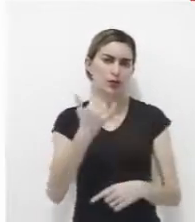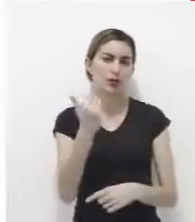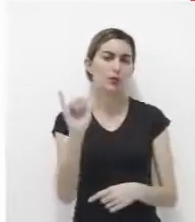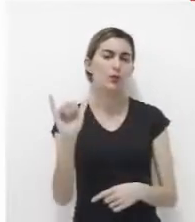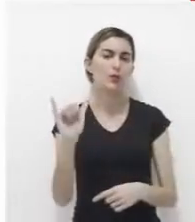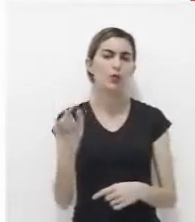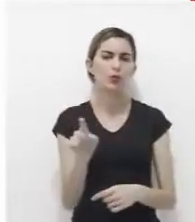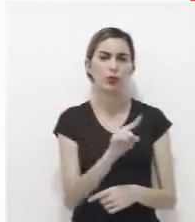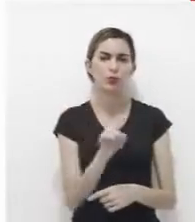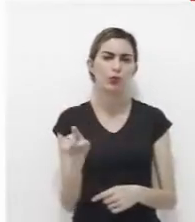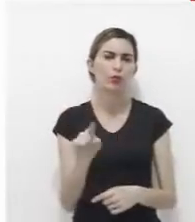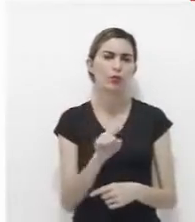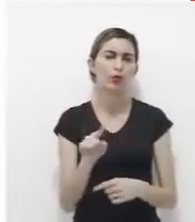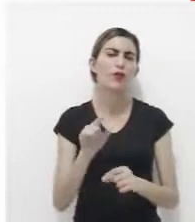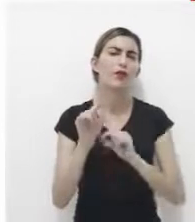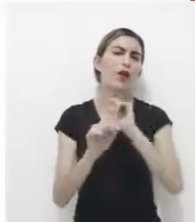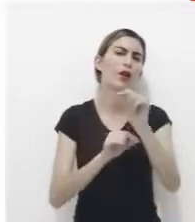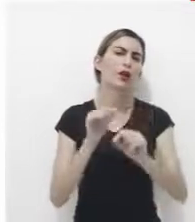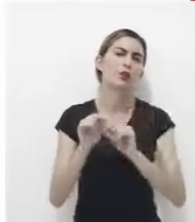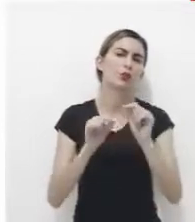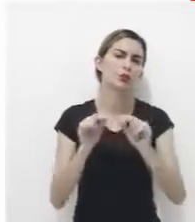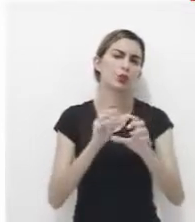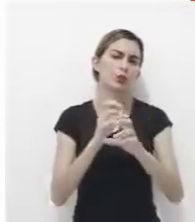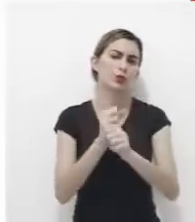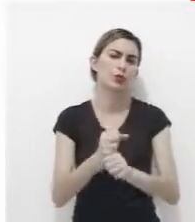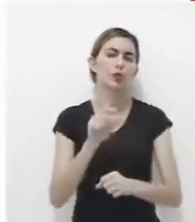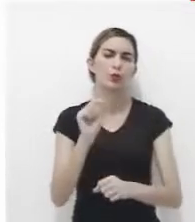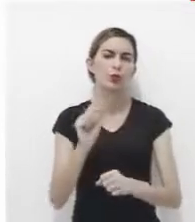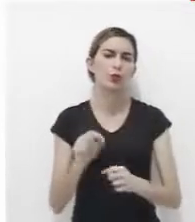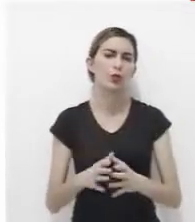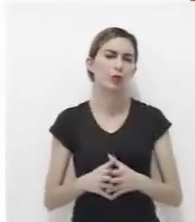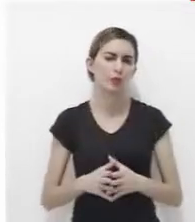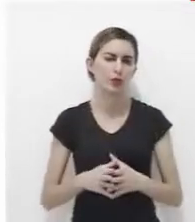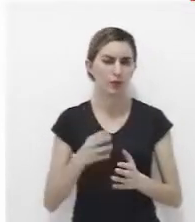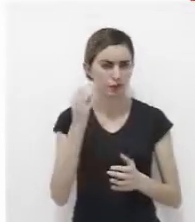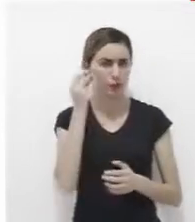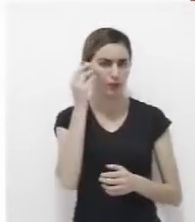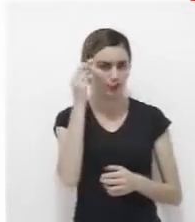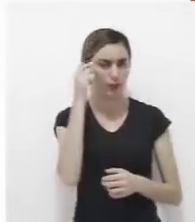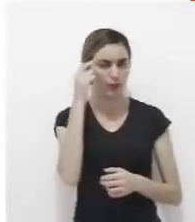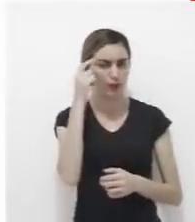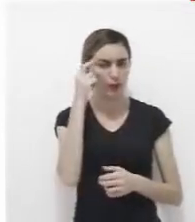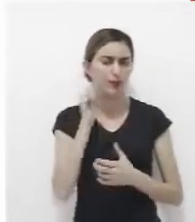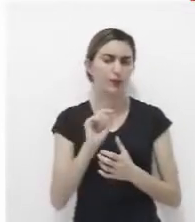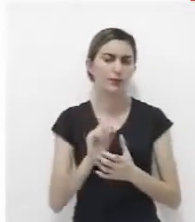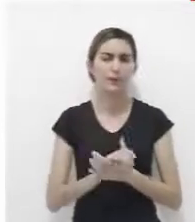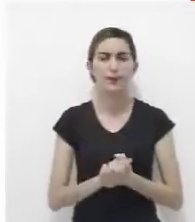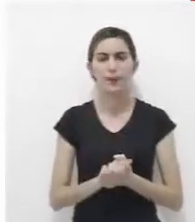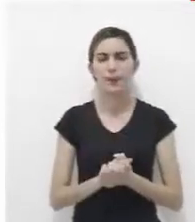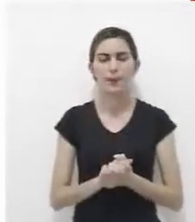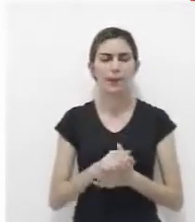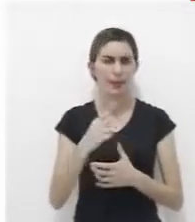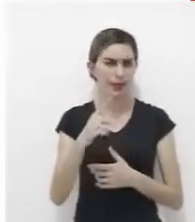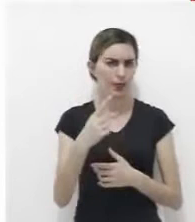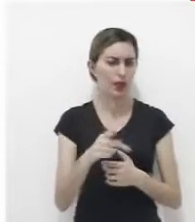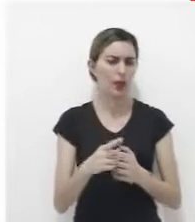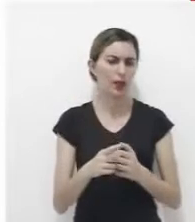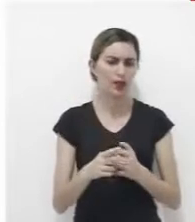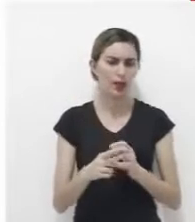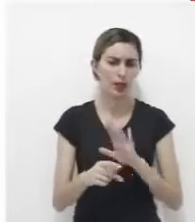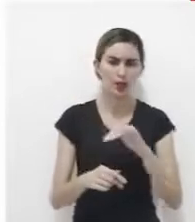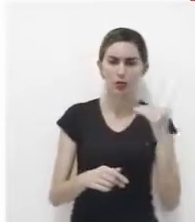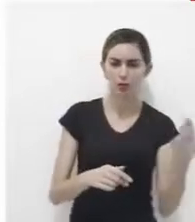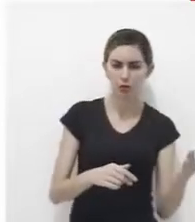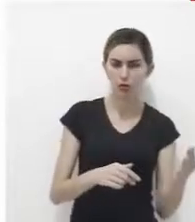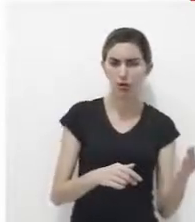y. O produto entre eles vai dar o quê? Ele vai ficar em que posição? Vamos pensar um pouquinho aqui? Será